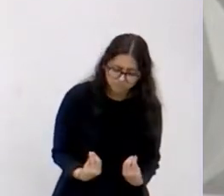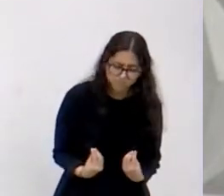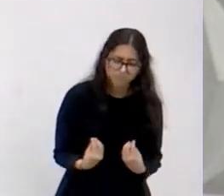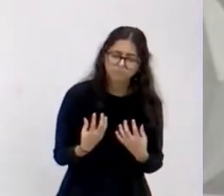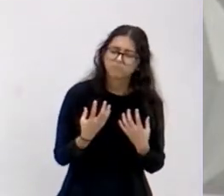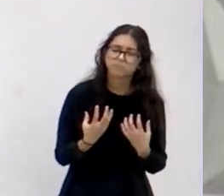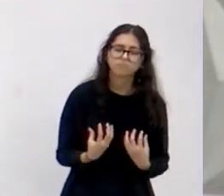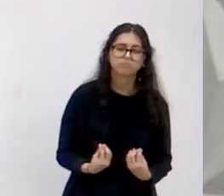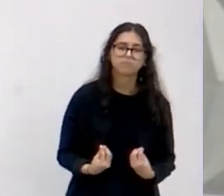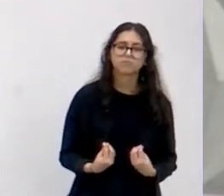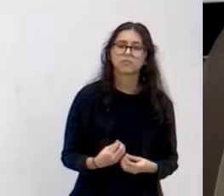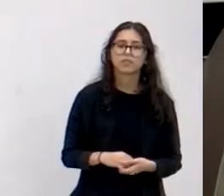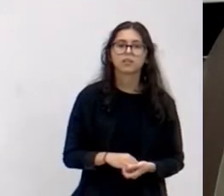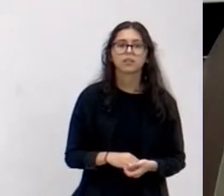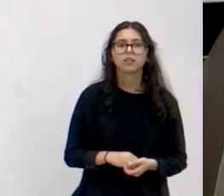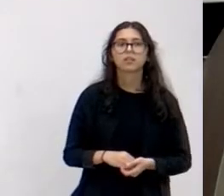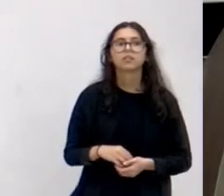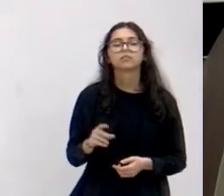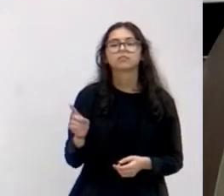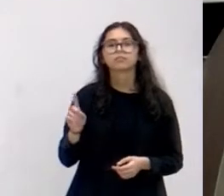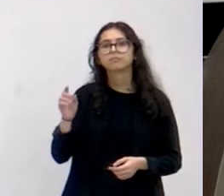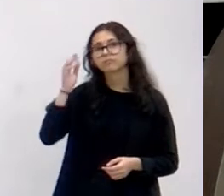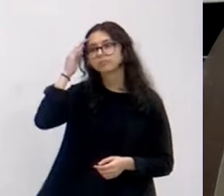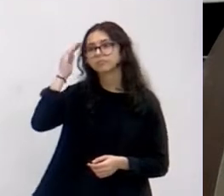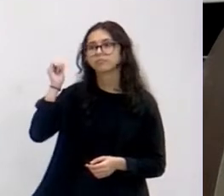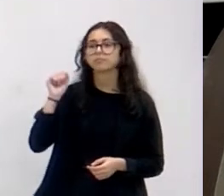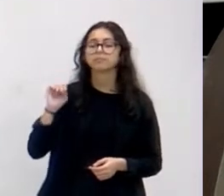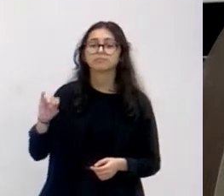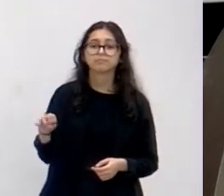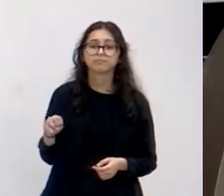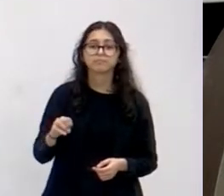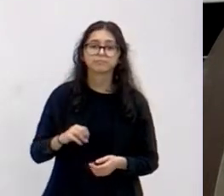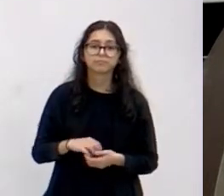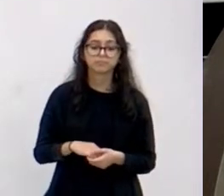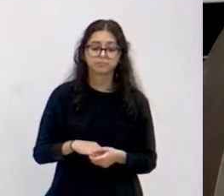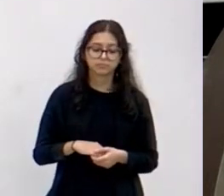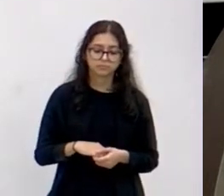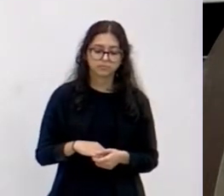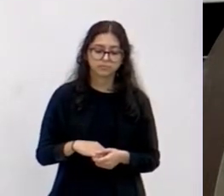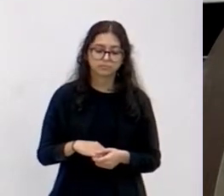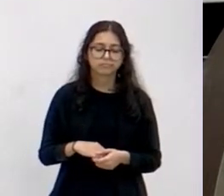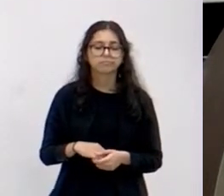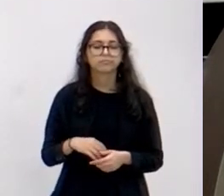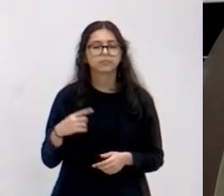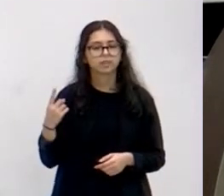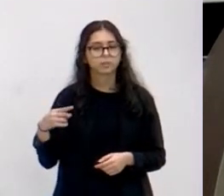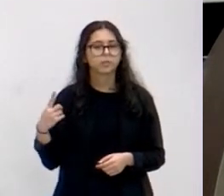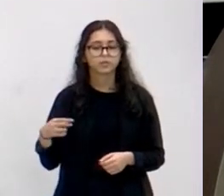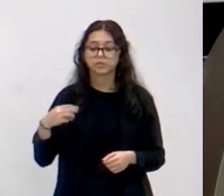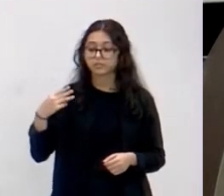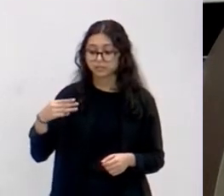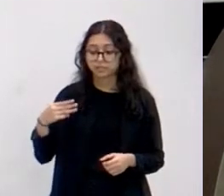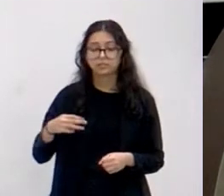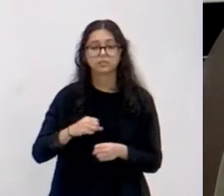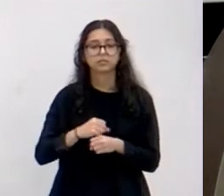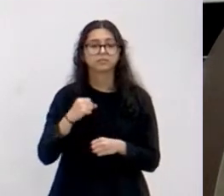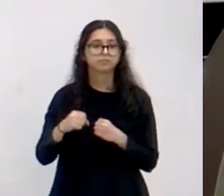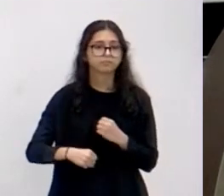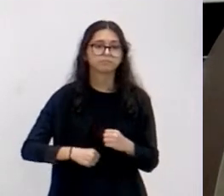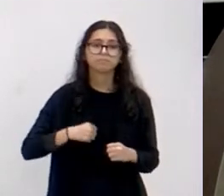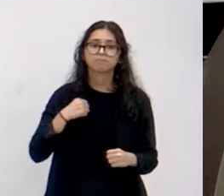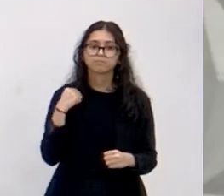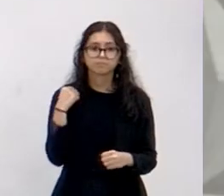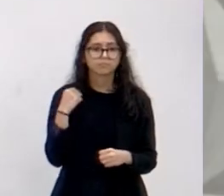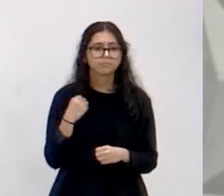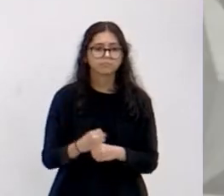vocês e perseguido por um dia Pô mano pô dois anos